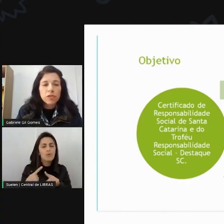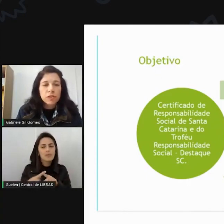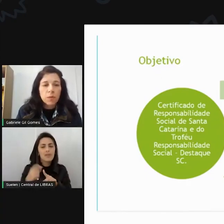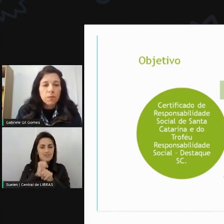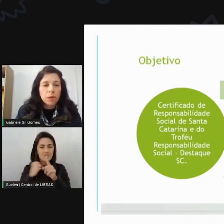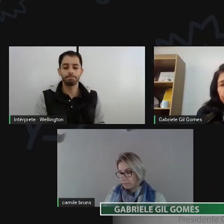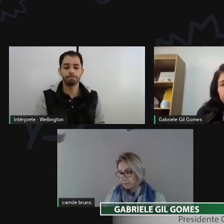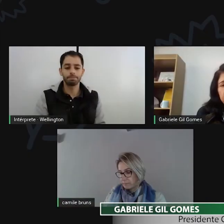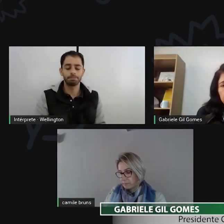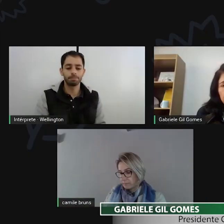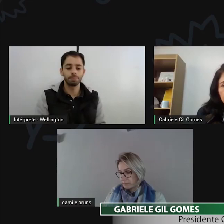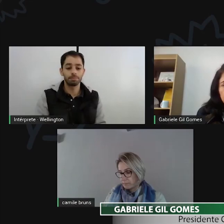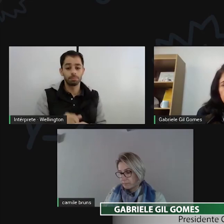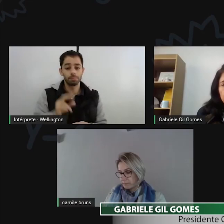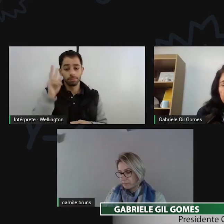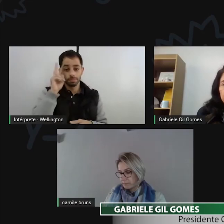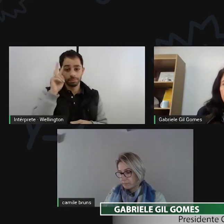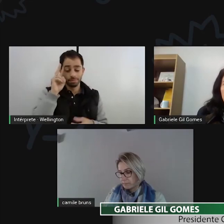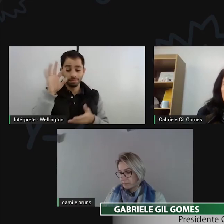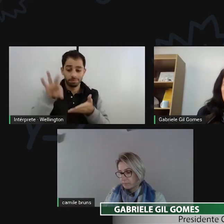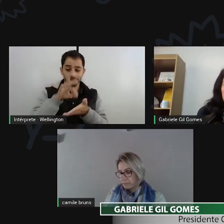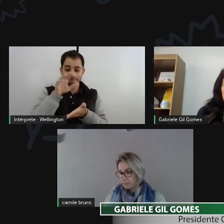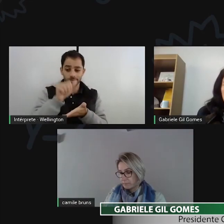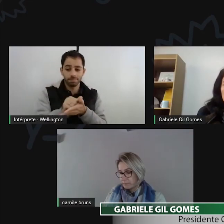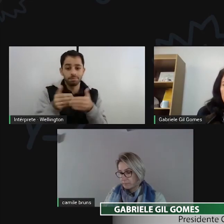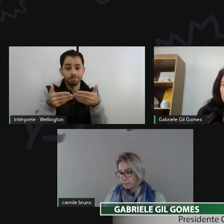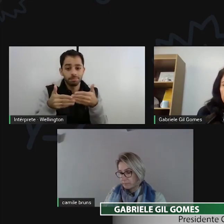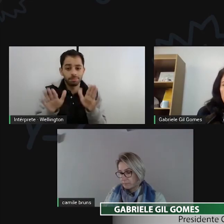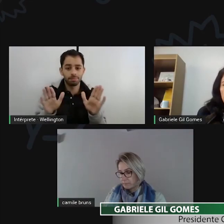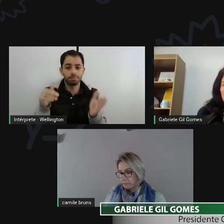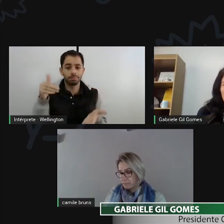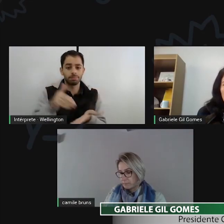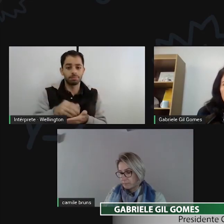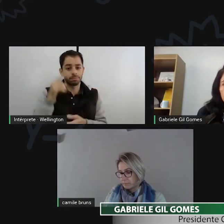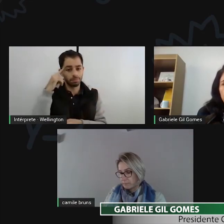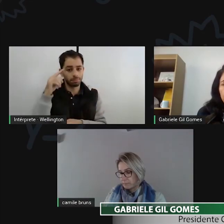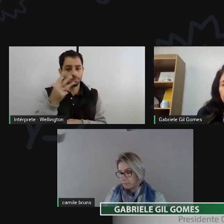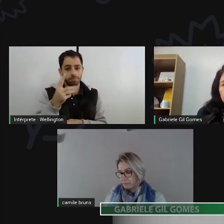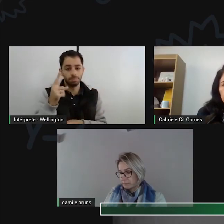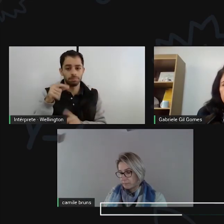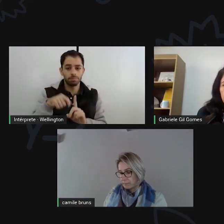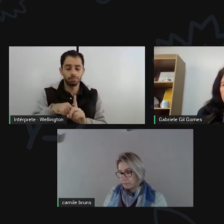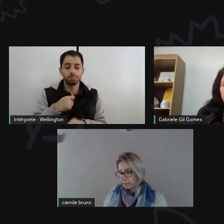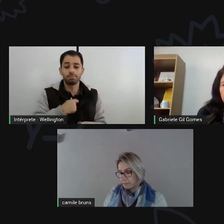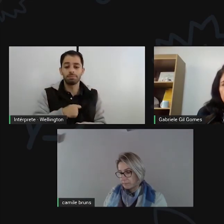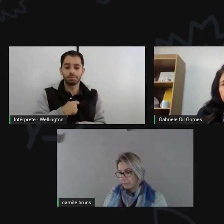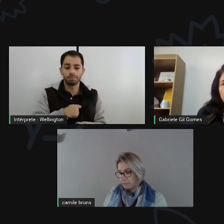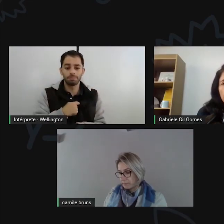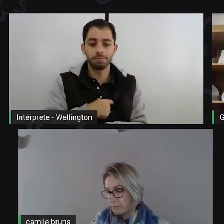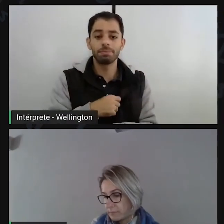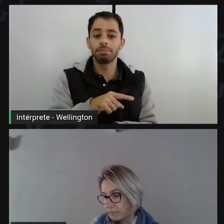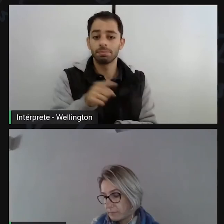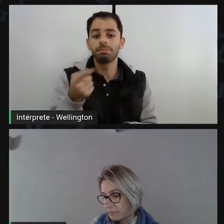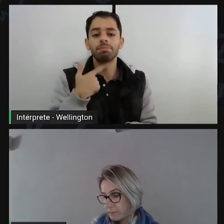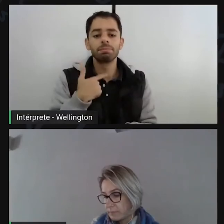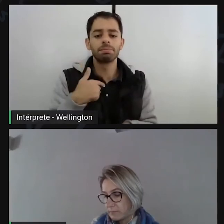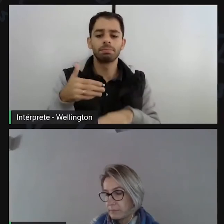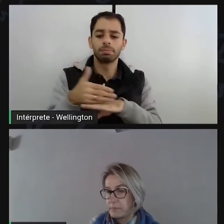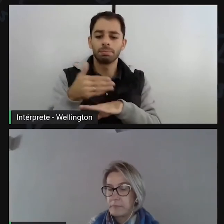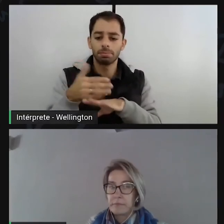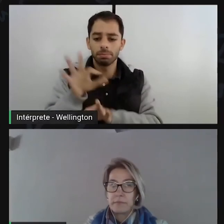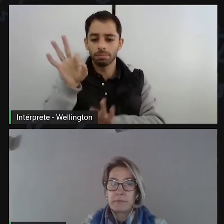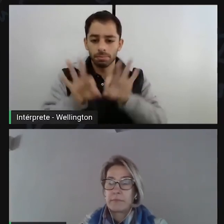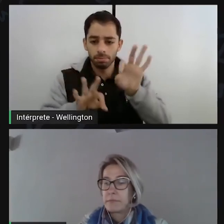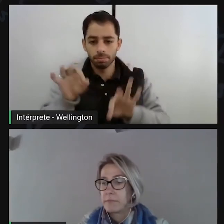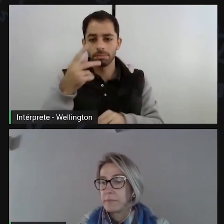pela Assembleia Legislativa lembrar que as inscrições ainda estão abertas até o dia Trinta e Um de agosto então Aqueles que quiserem participar o organismo e